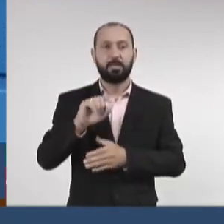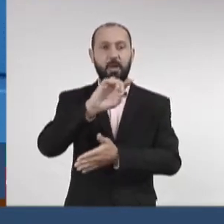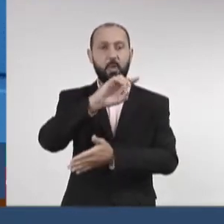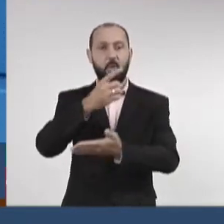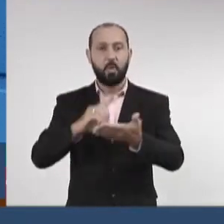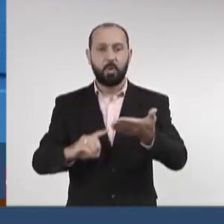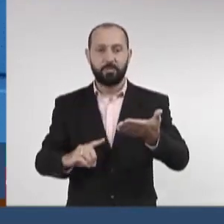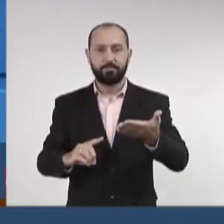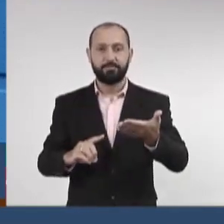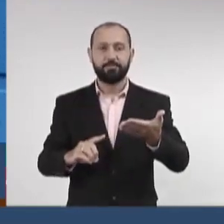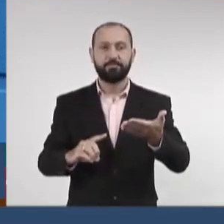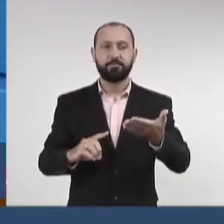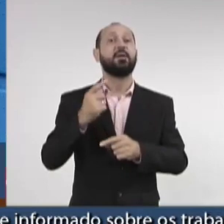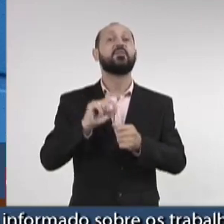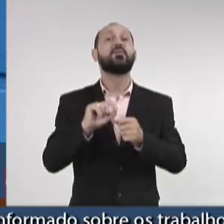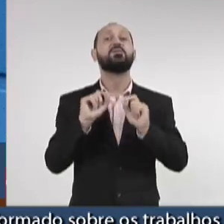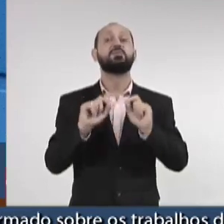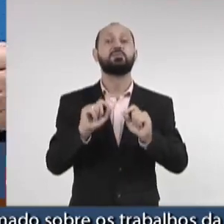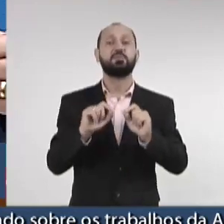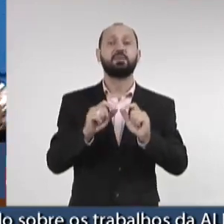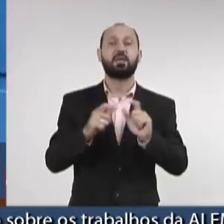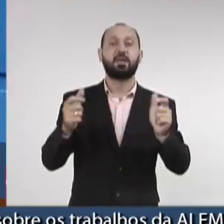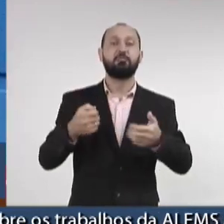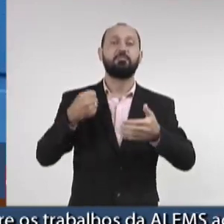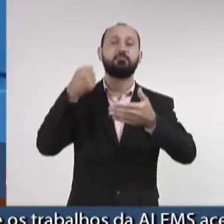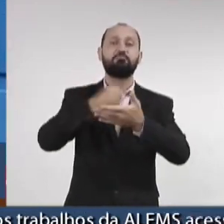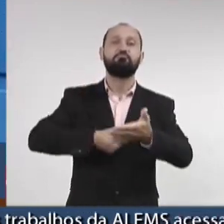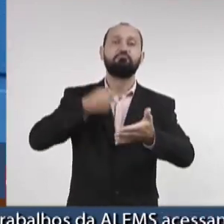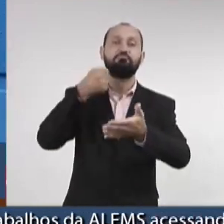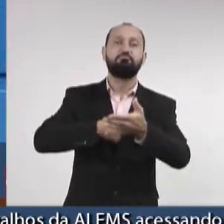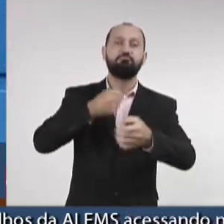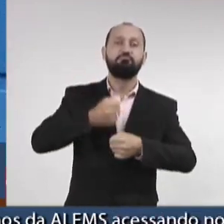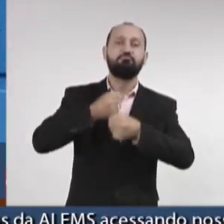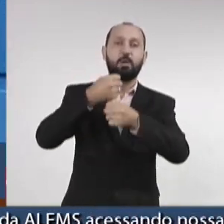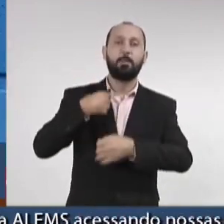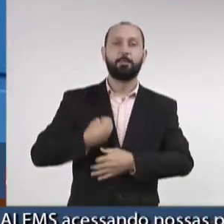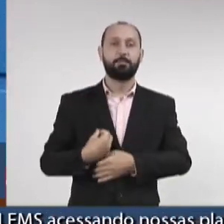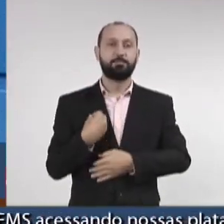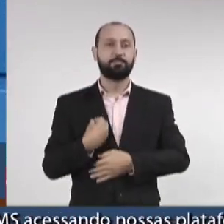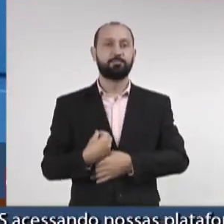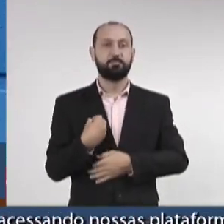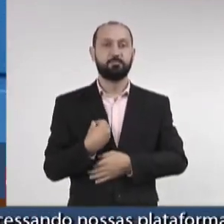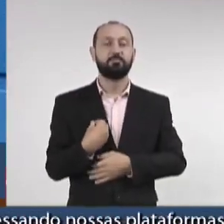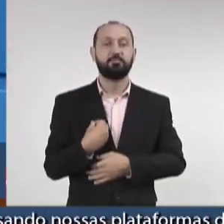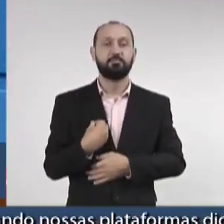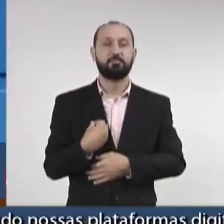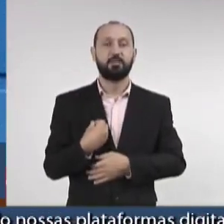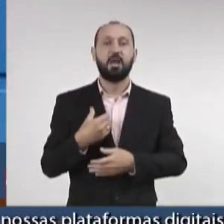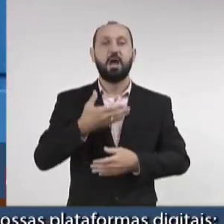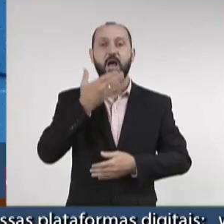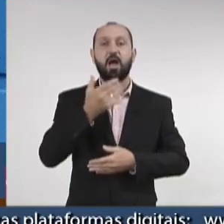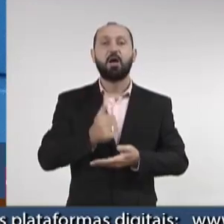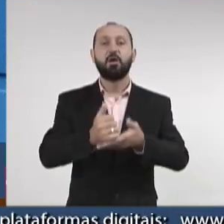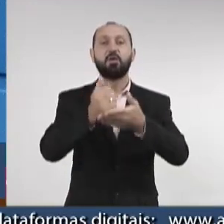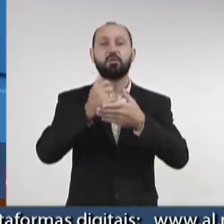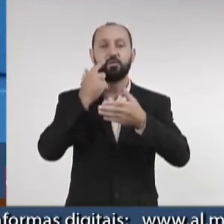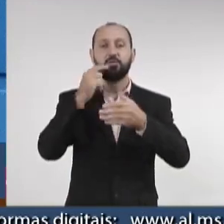declarações das empresas de ônibus que foram contratadas pelo CIMI para